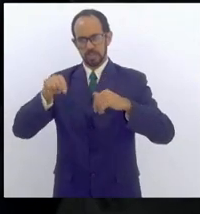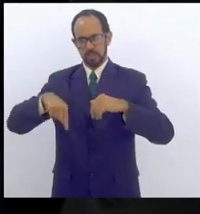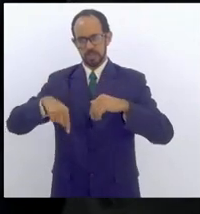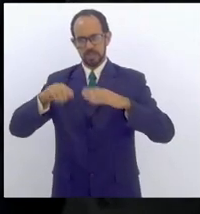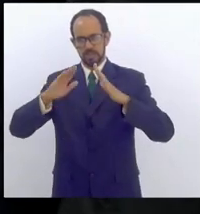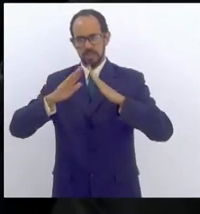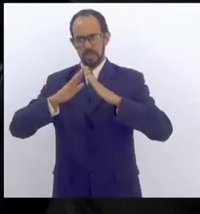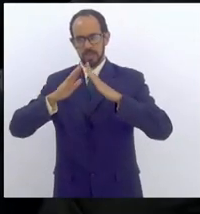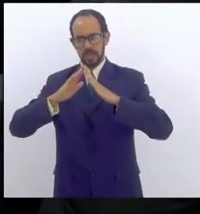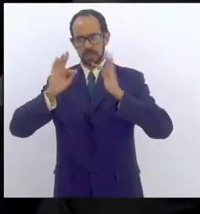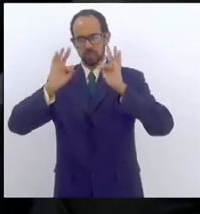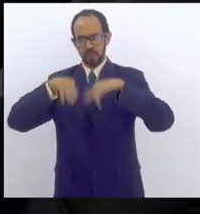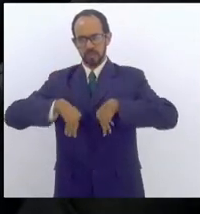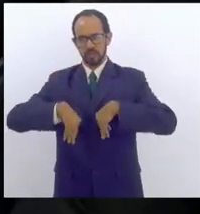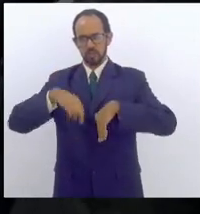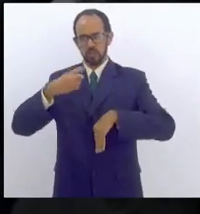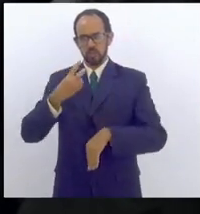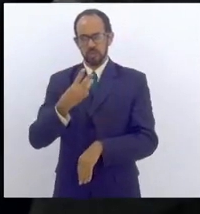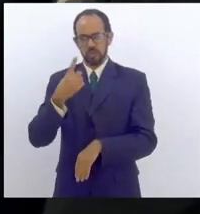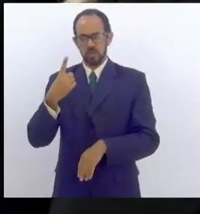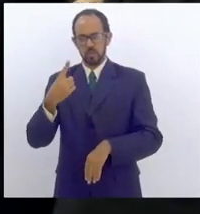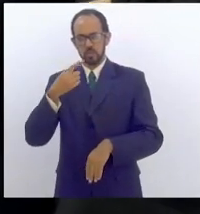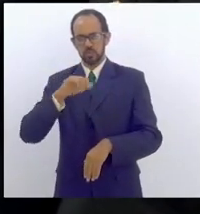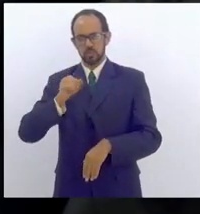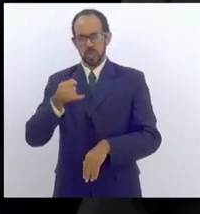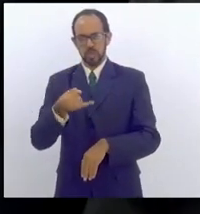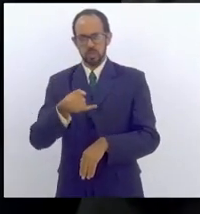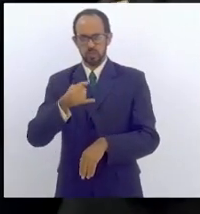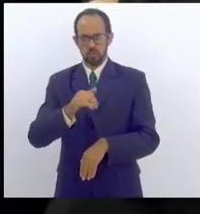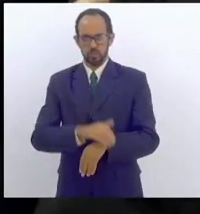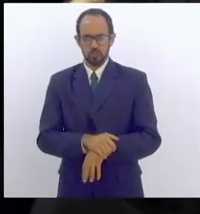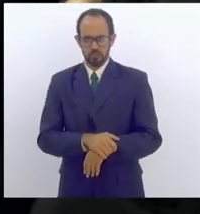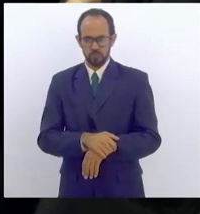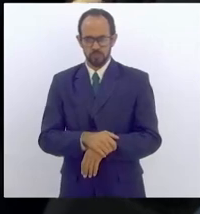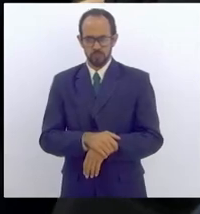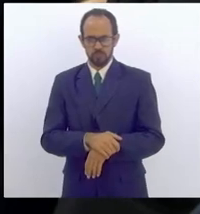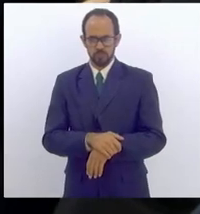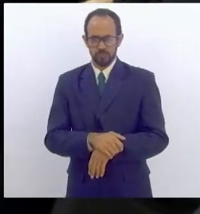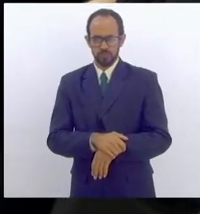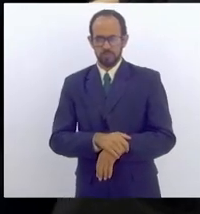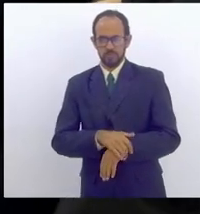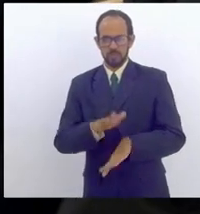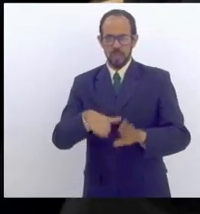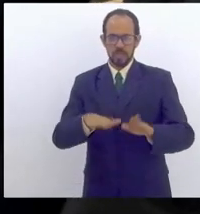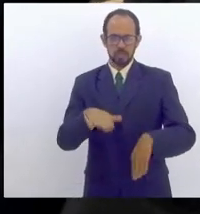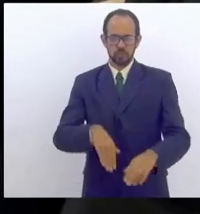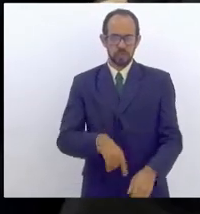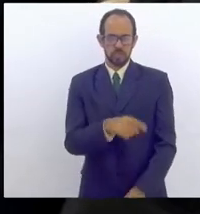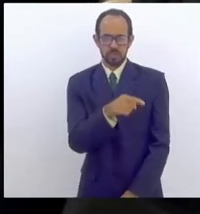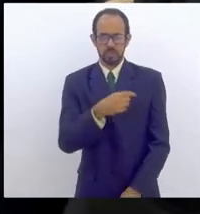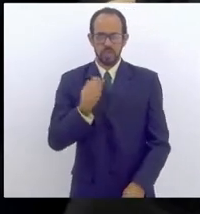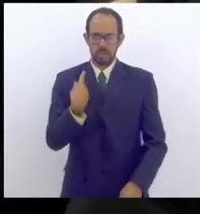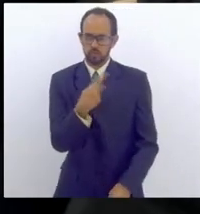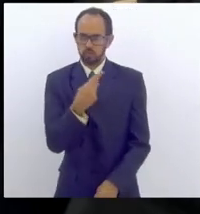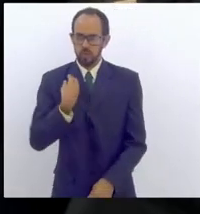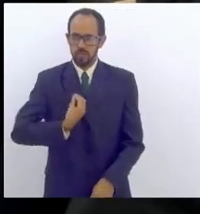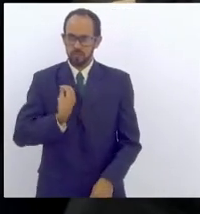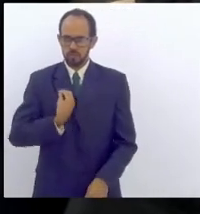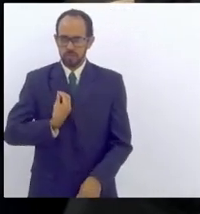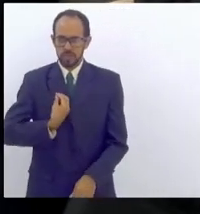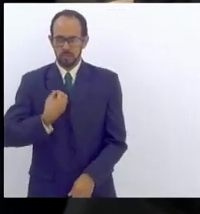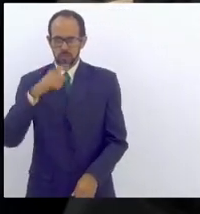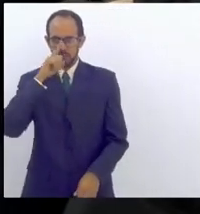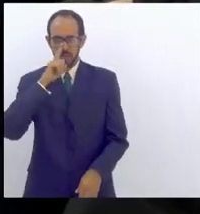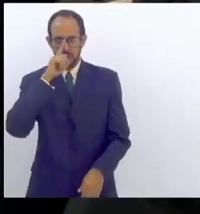encerrou no dia 31 de janeiro. E colocando muitas das vezes a sua vida em risco, o seu nome. Porque você